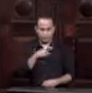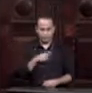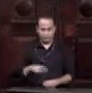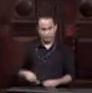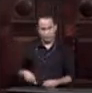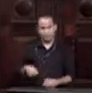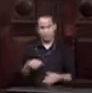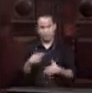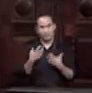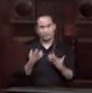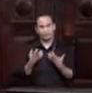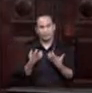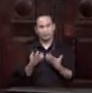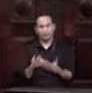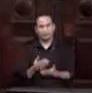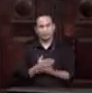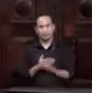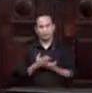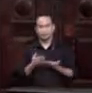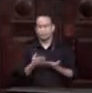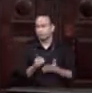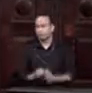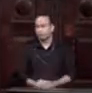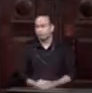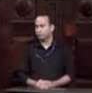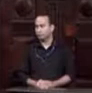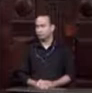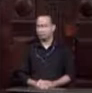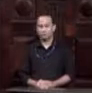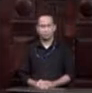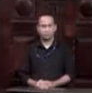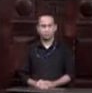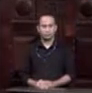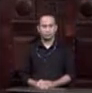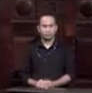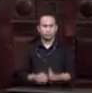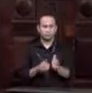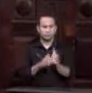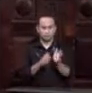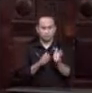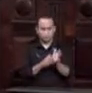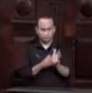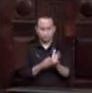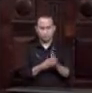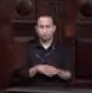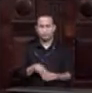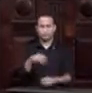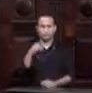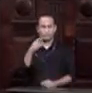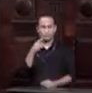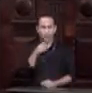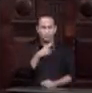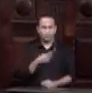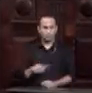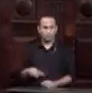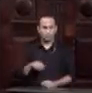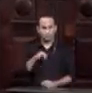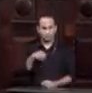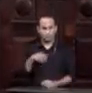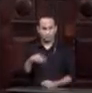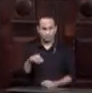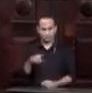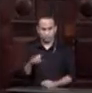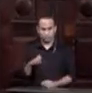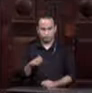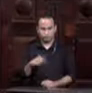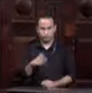quero inicialmente saudar aí o presidente Jorge Pisciani, que acompanha a sessão,